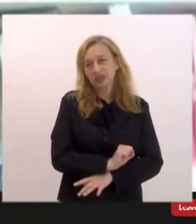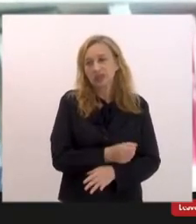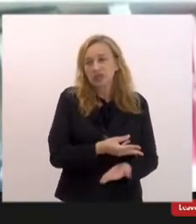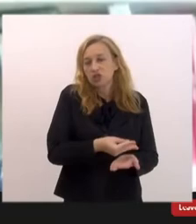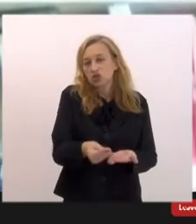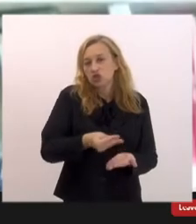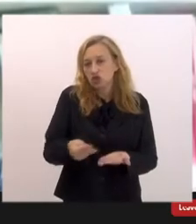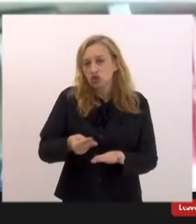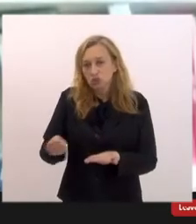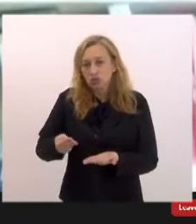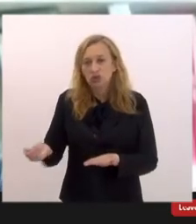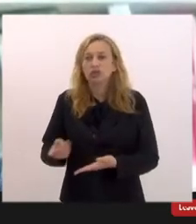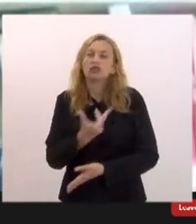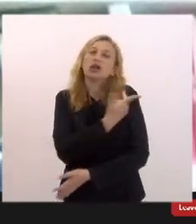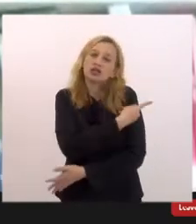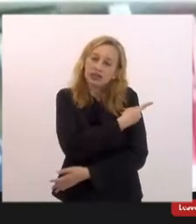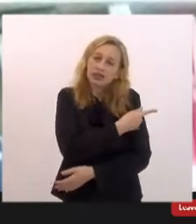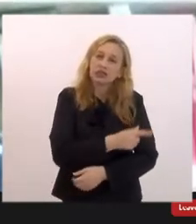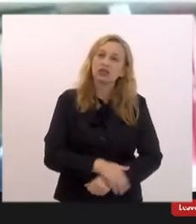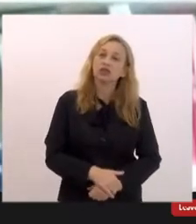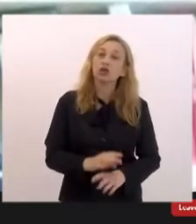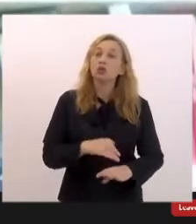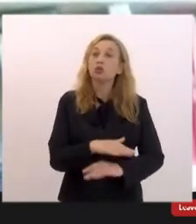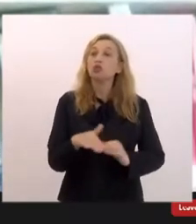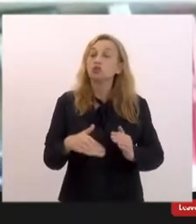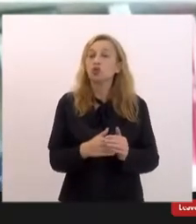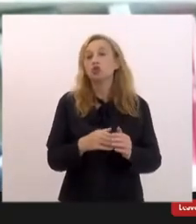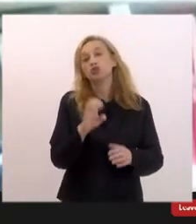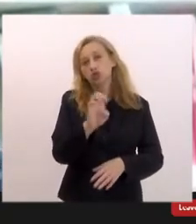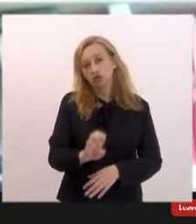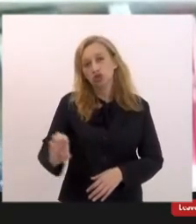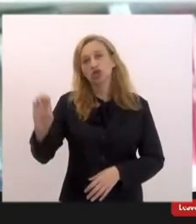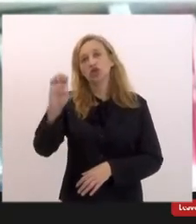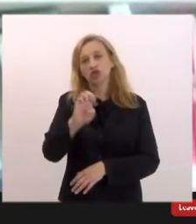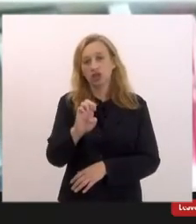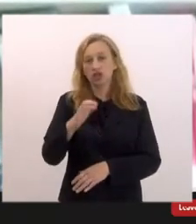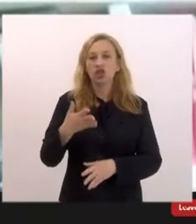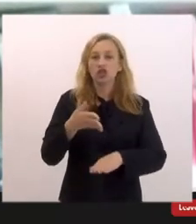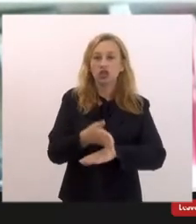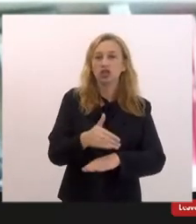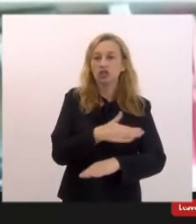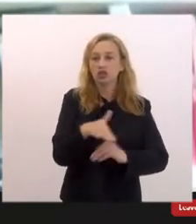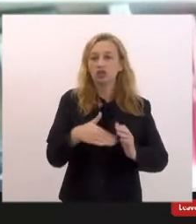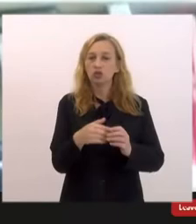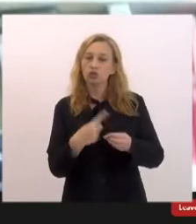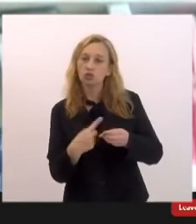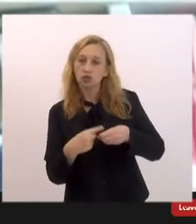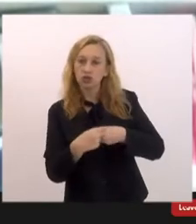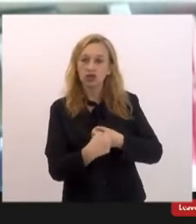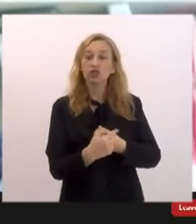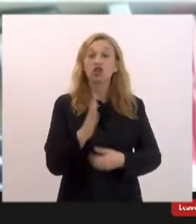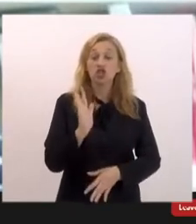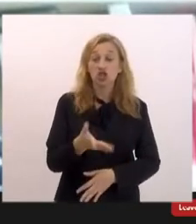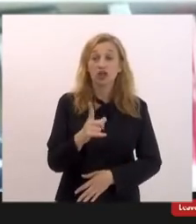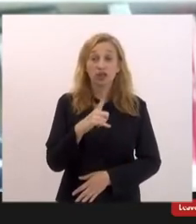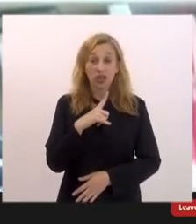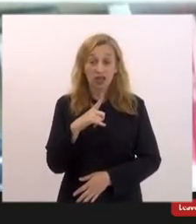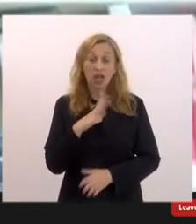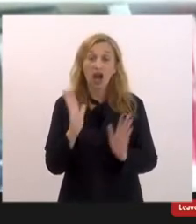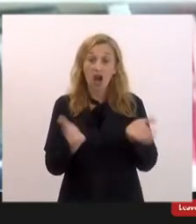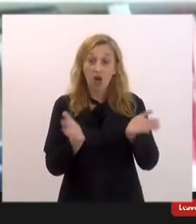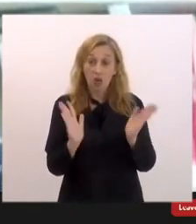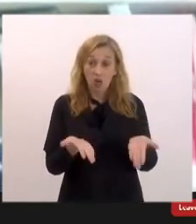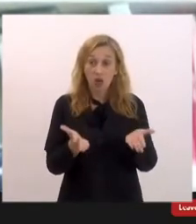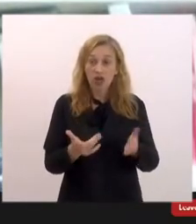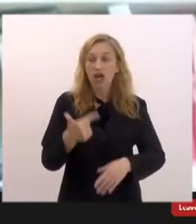distribuição das vacinas por todos os estados, chegando a todos os municípios. Nós já teríamos agora